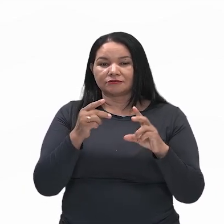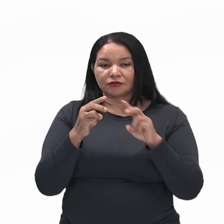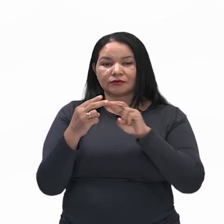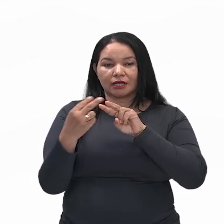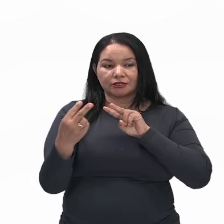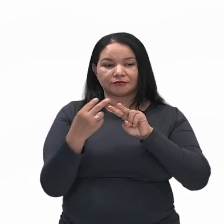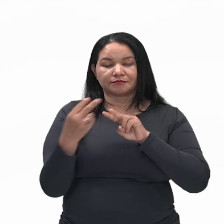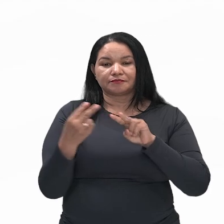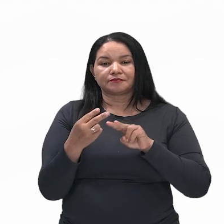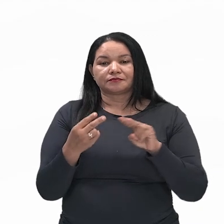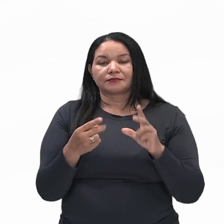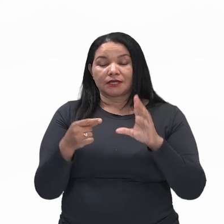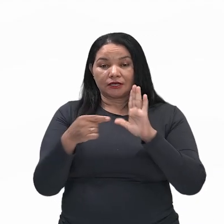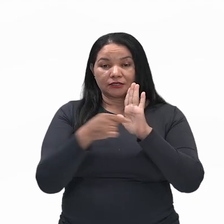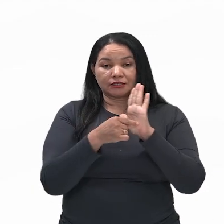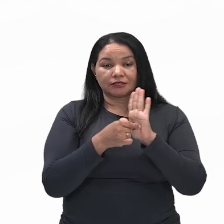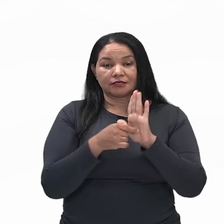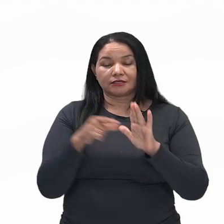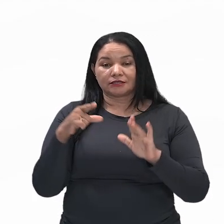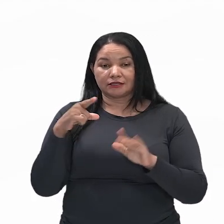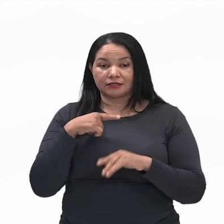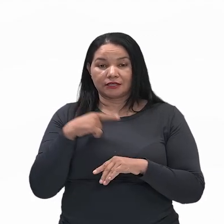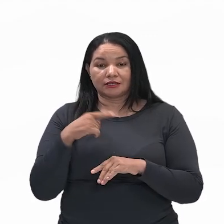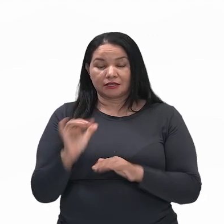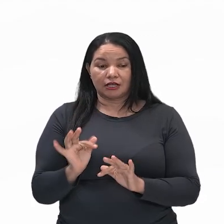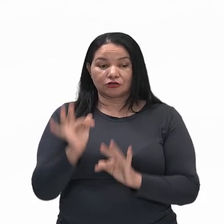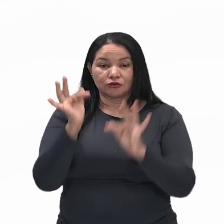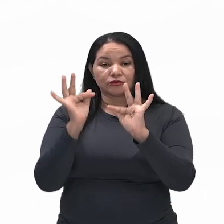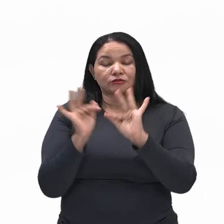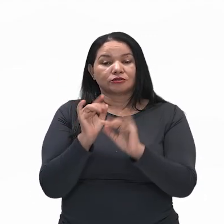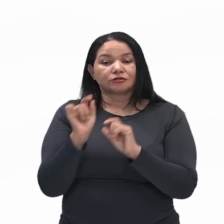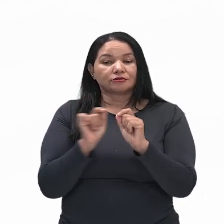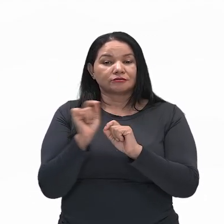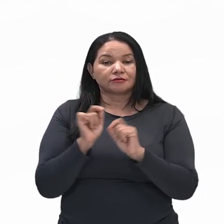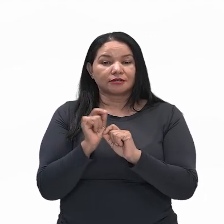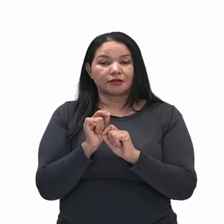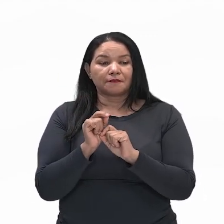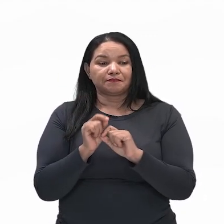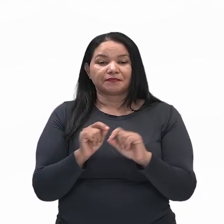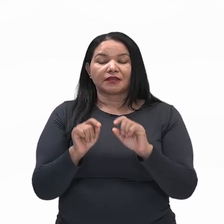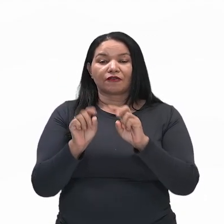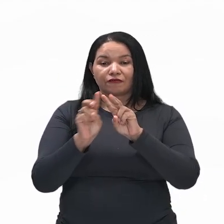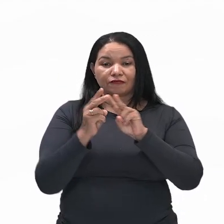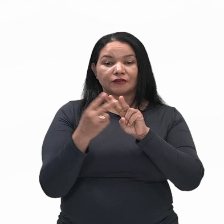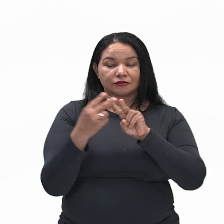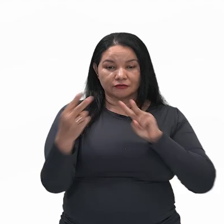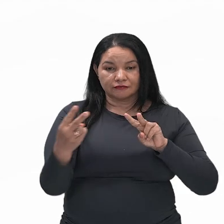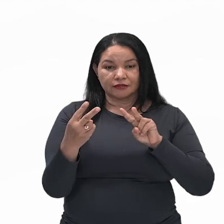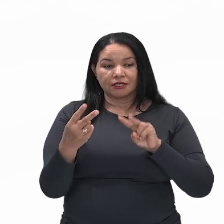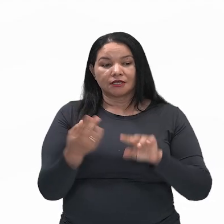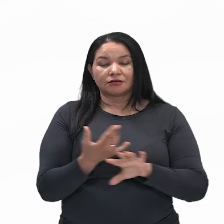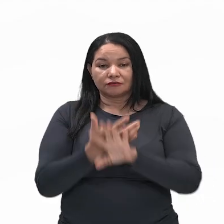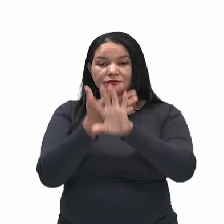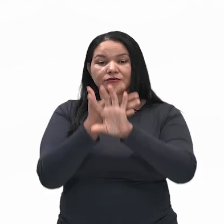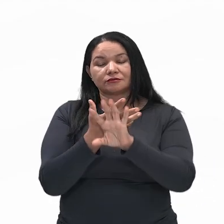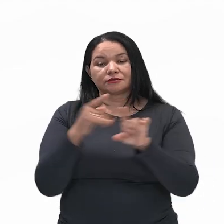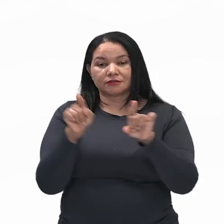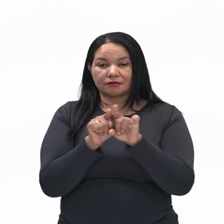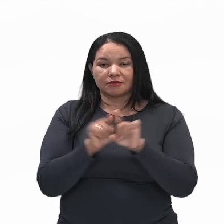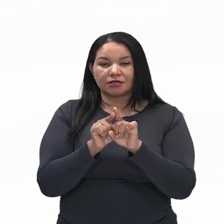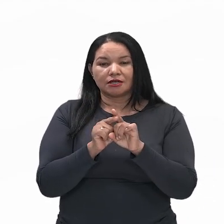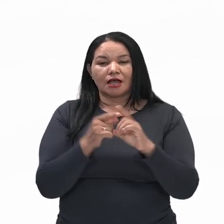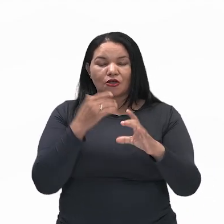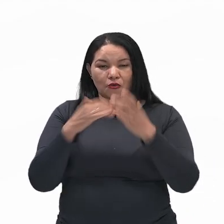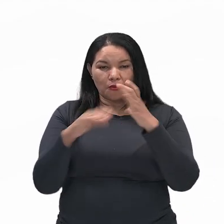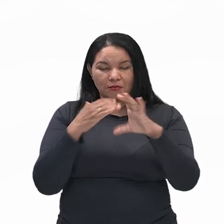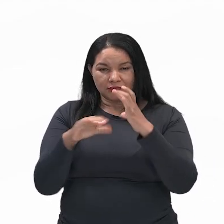a tecnologia de computação em nuvem, videoconferência, telefonia móvel, entre outras, para promover uma